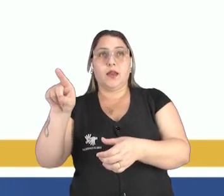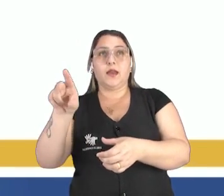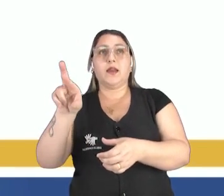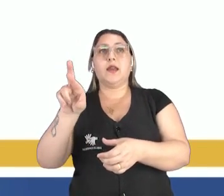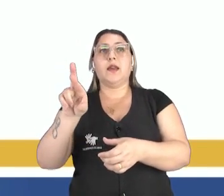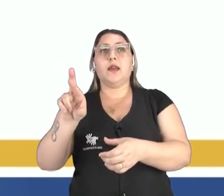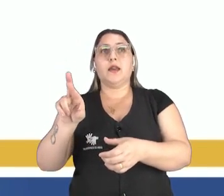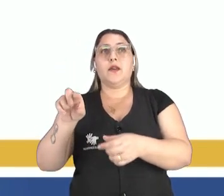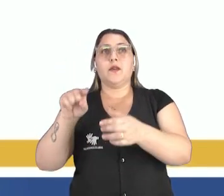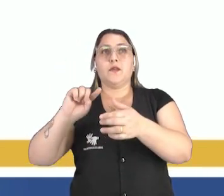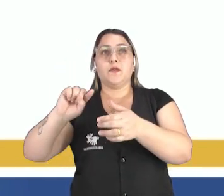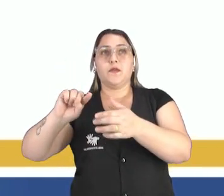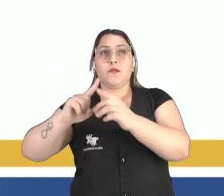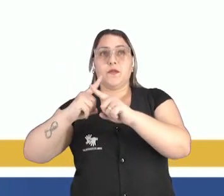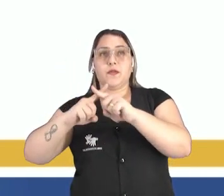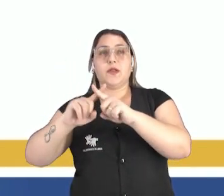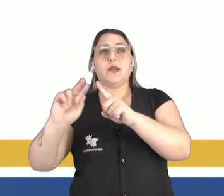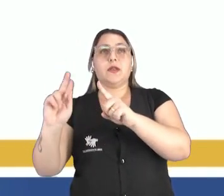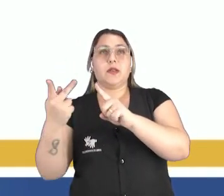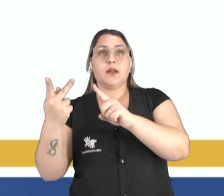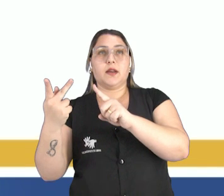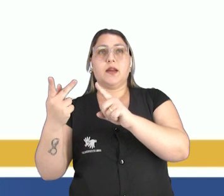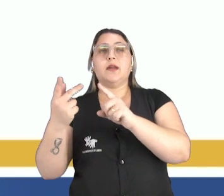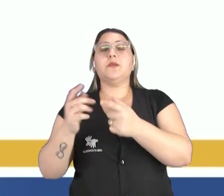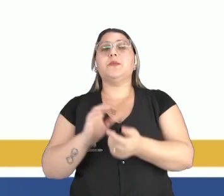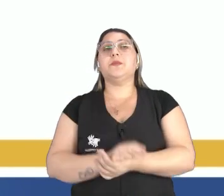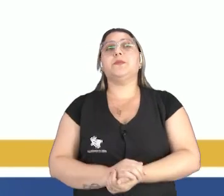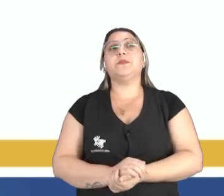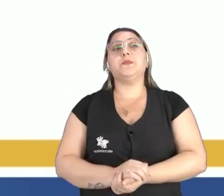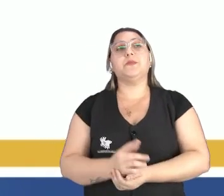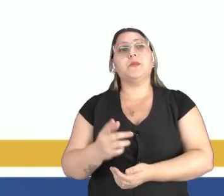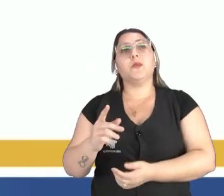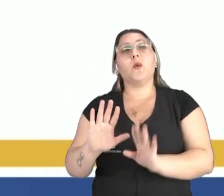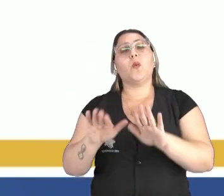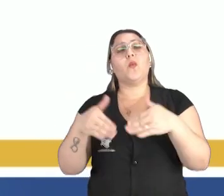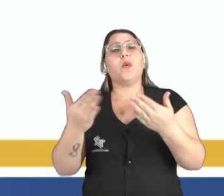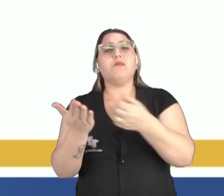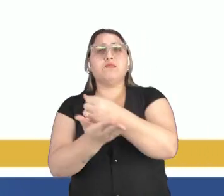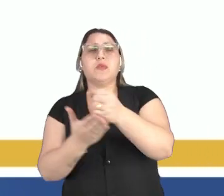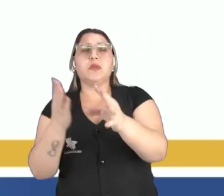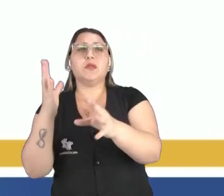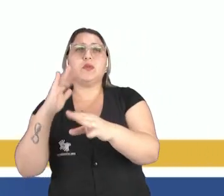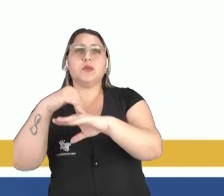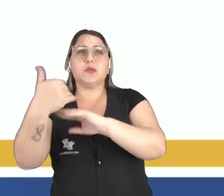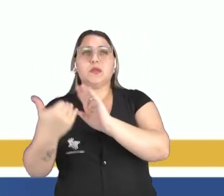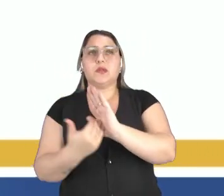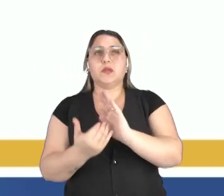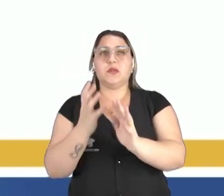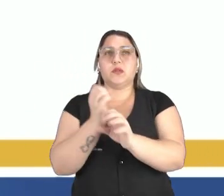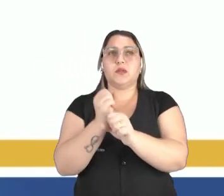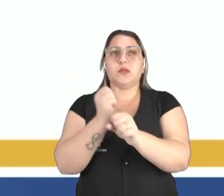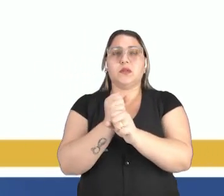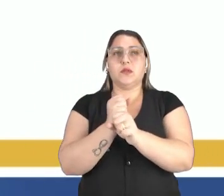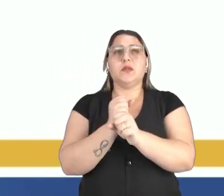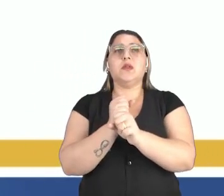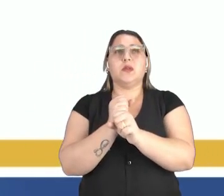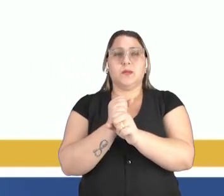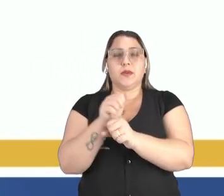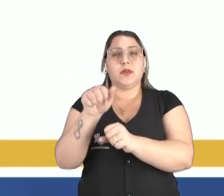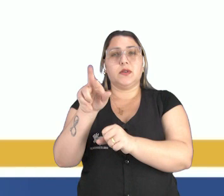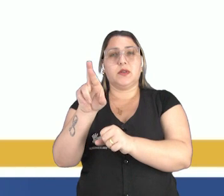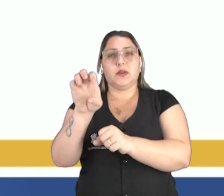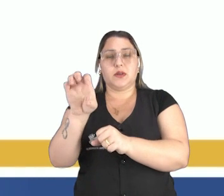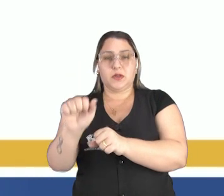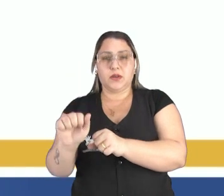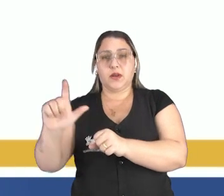2πr vezes h, tá ok? Que é o que nós temos aqui. E qual é a área total? A área total é a soma das áreas,